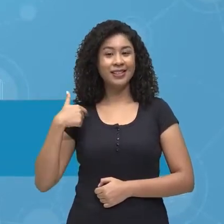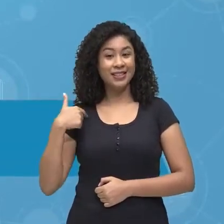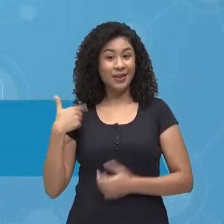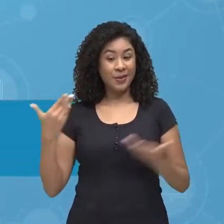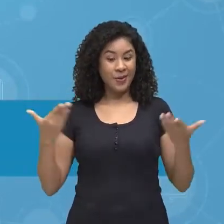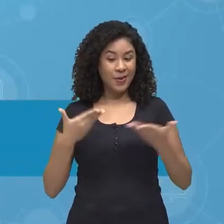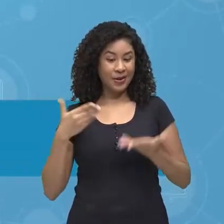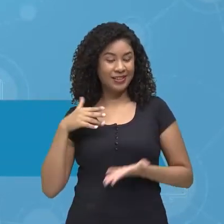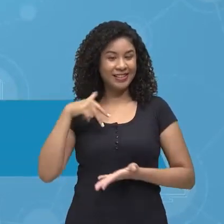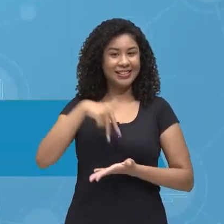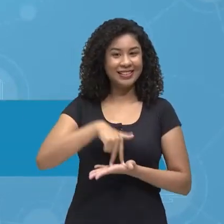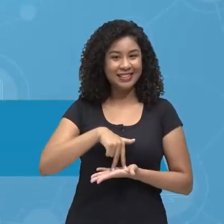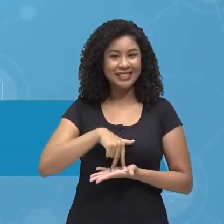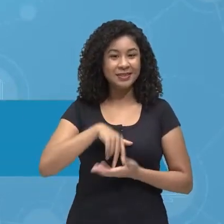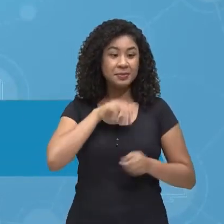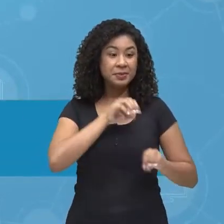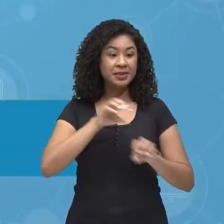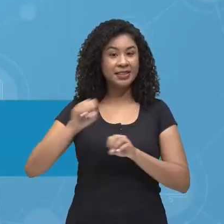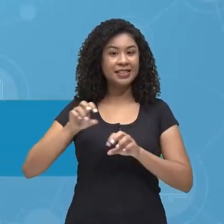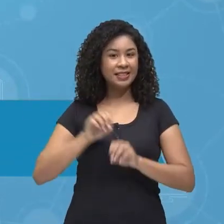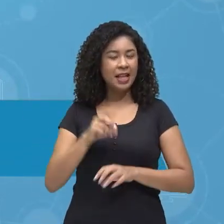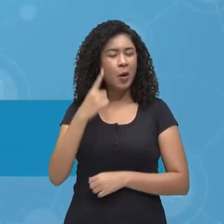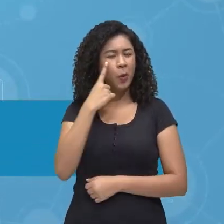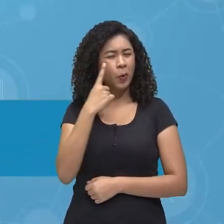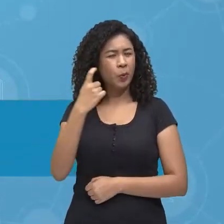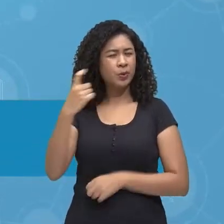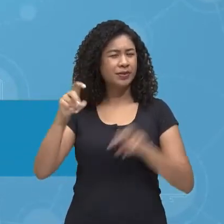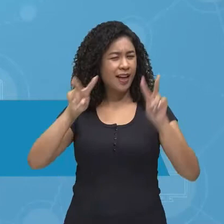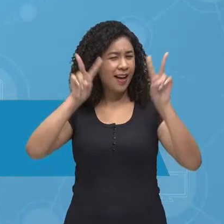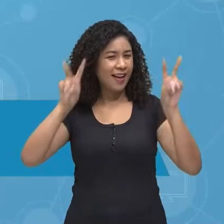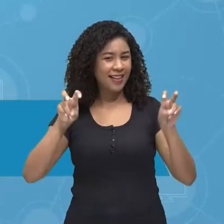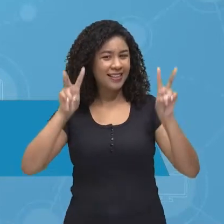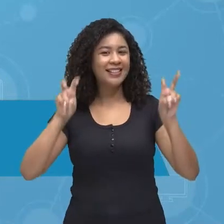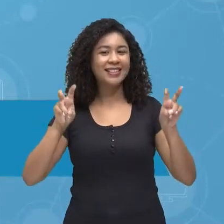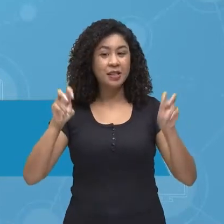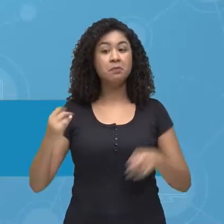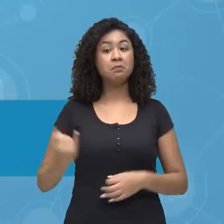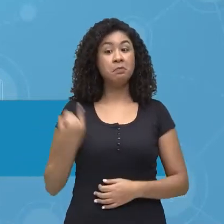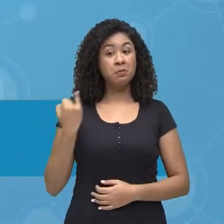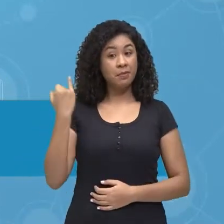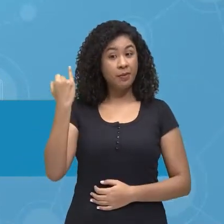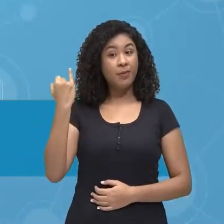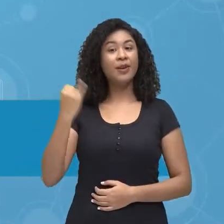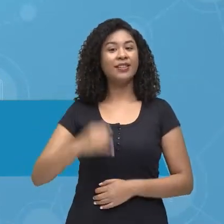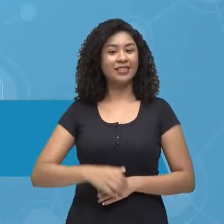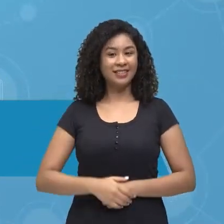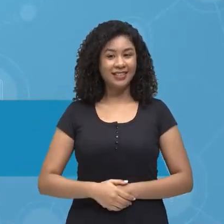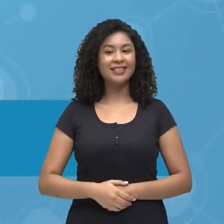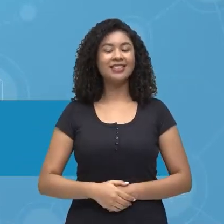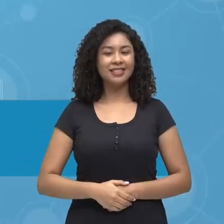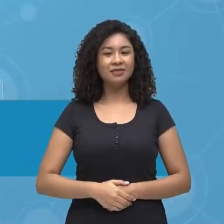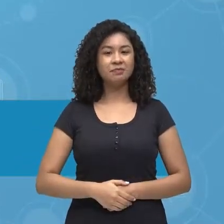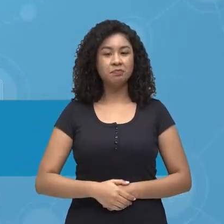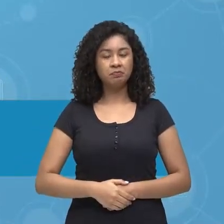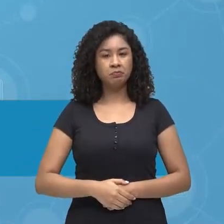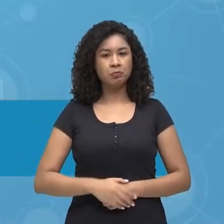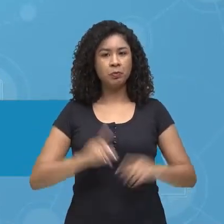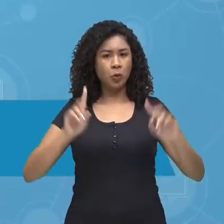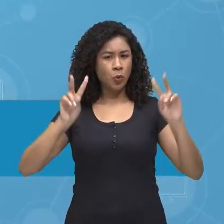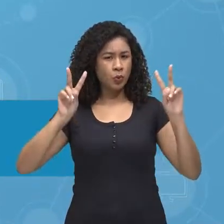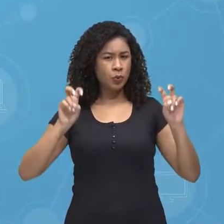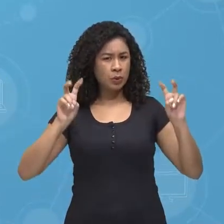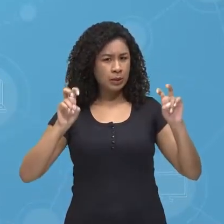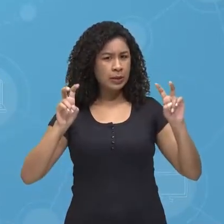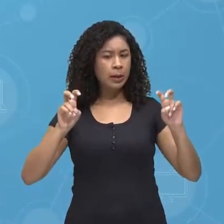hoje para vocês uma aula que é super interessante e também super importante, porque tem a ver com o nosso organismo, tem a ver